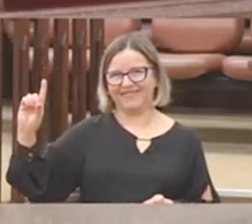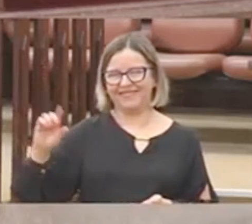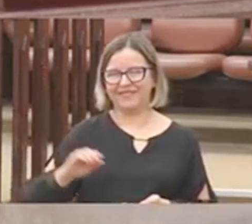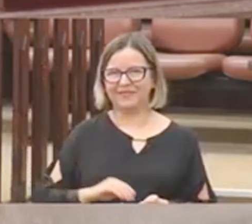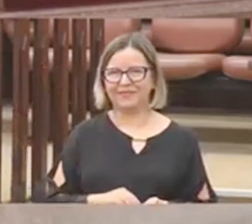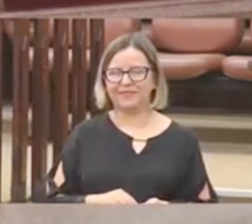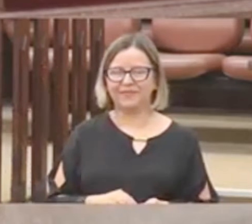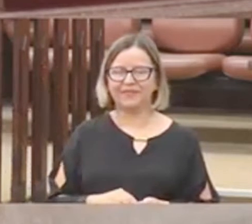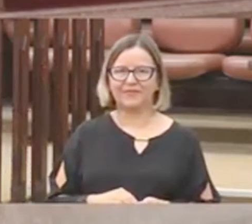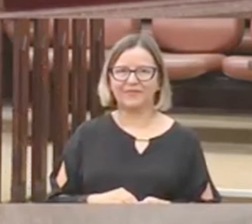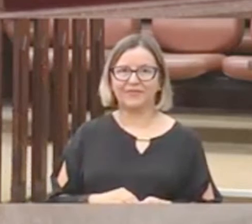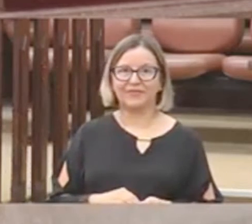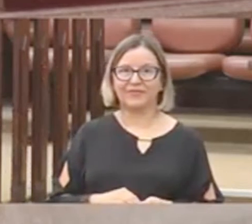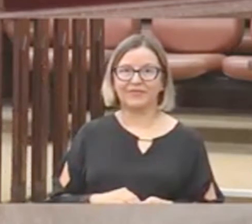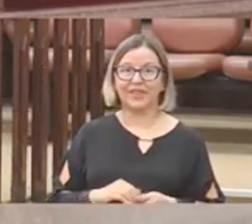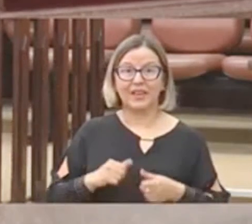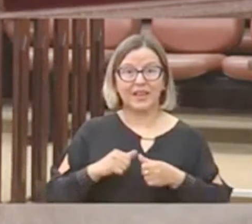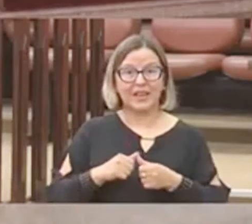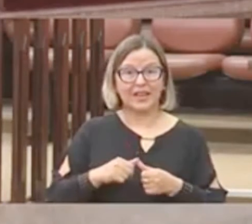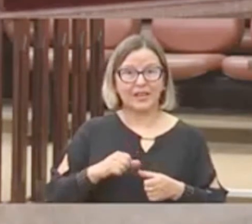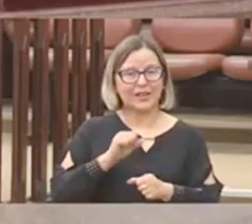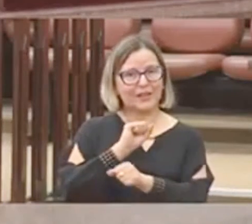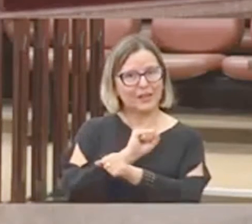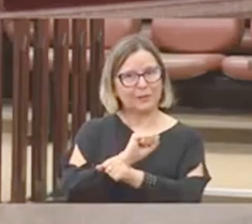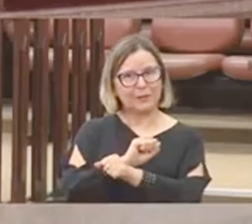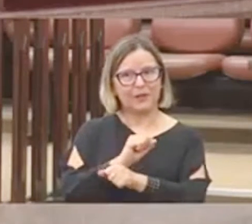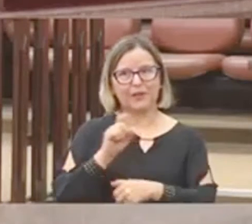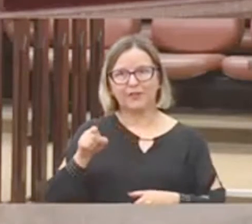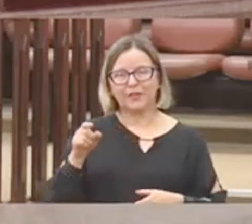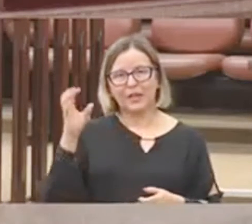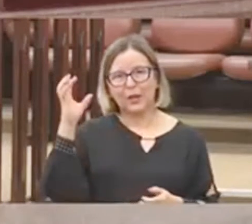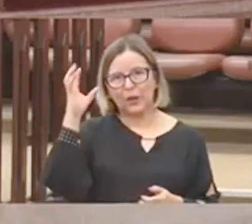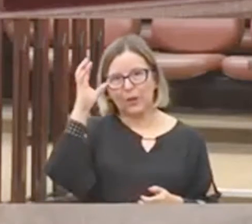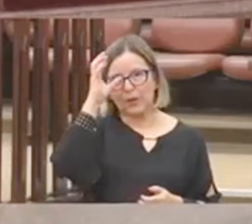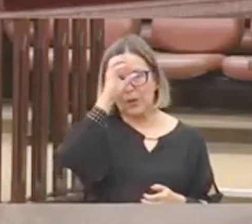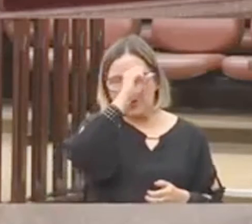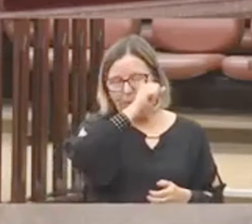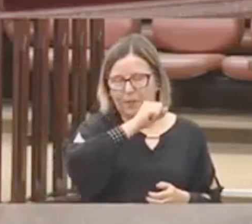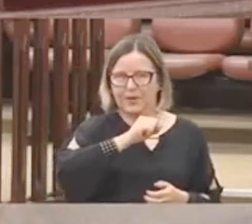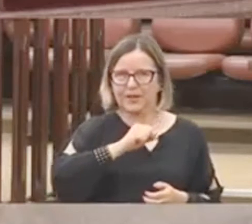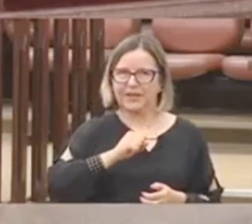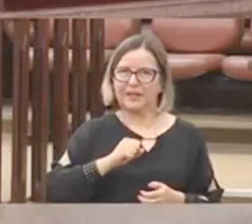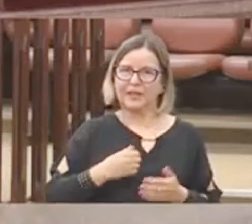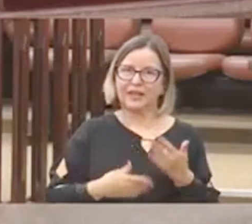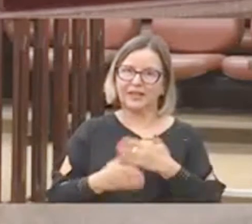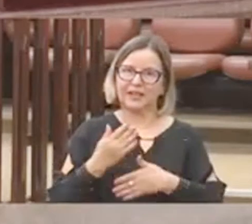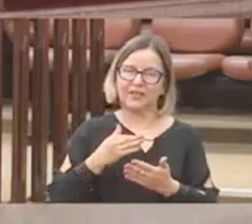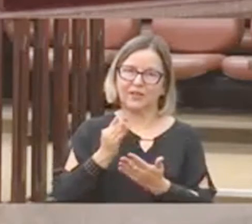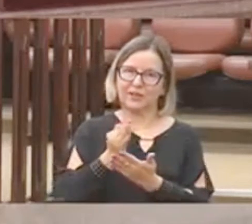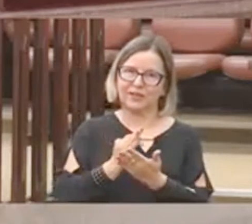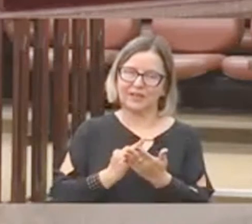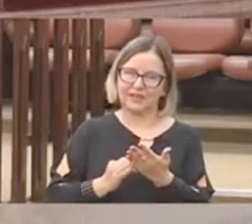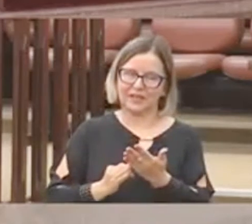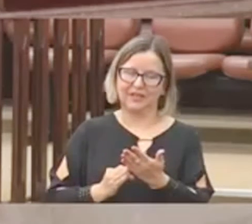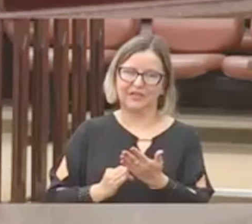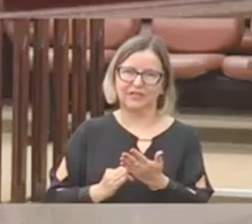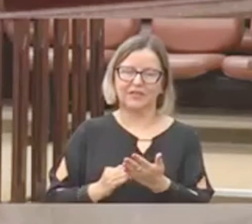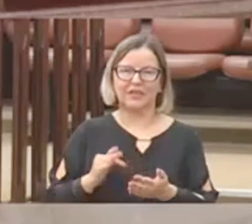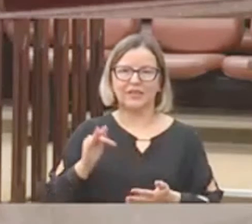E é isso que eu espero que você compreenda através dessa passagem que nós vamos ler aqui em Tiago, capítulo 1, versículos 2 a